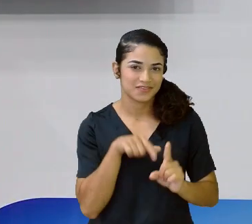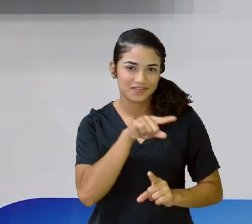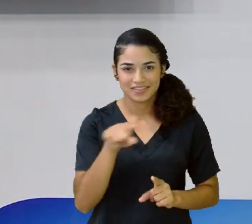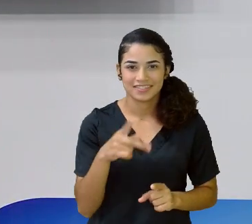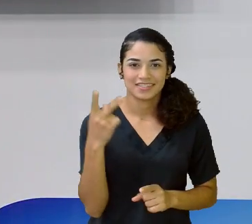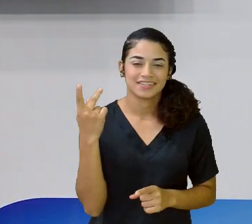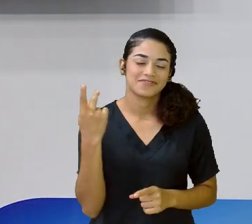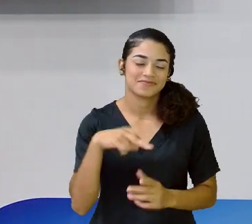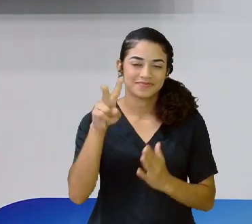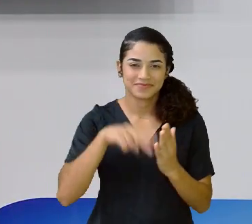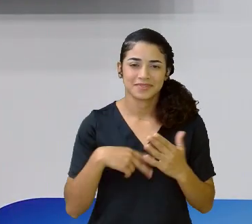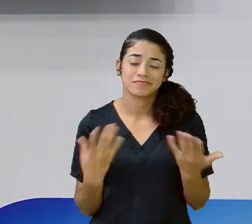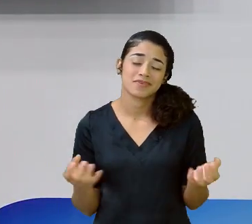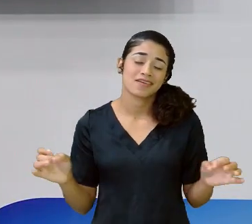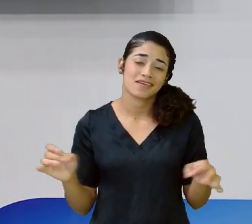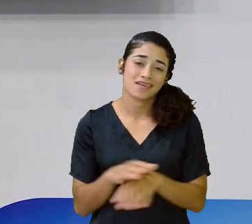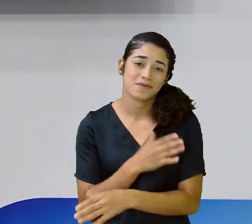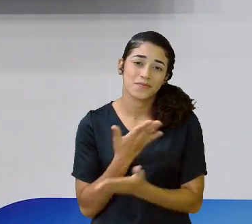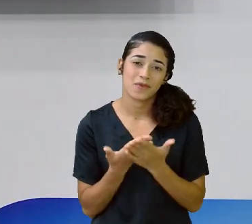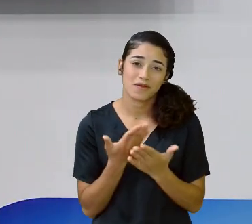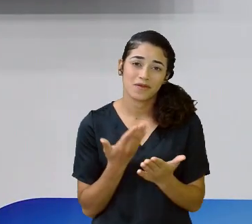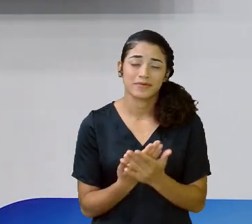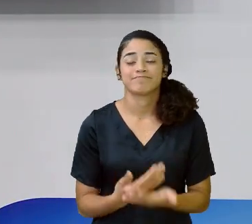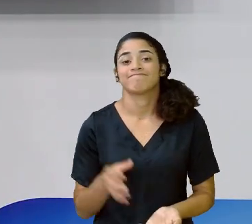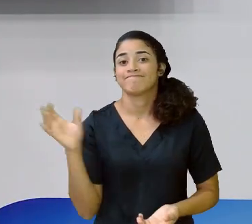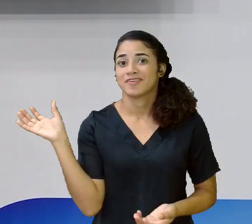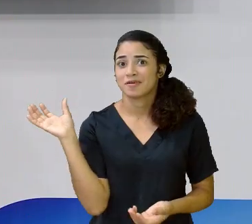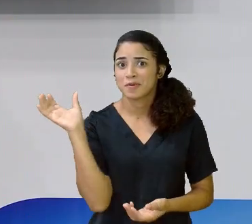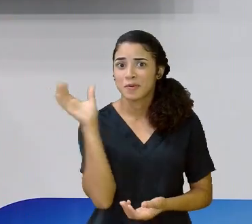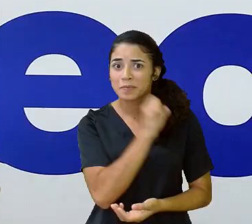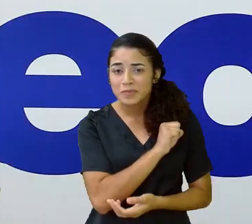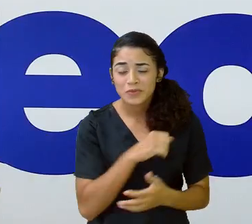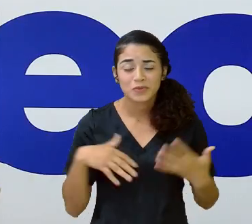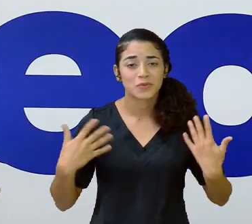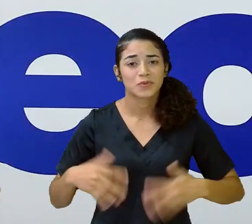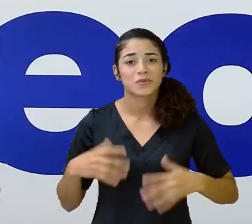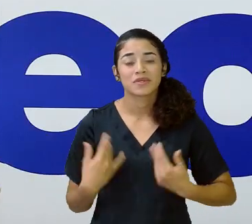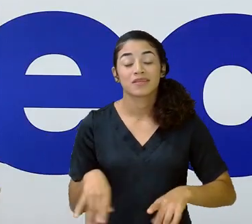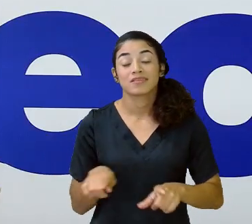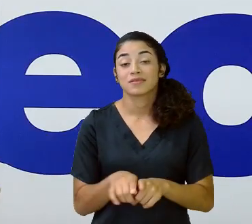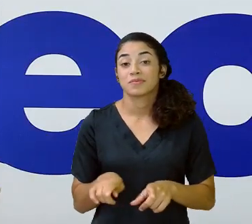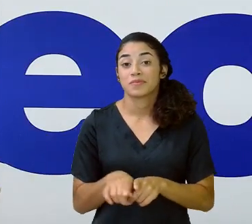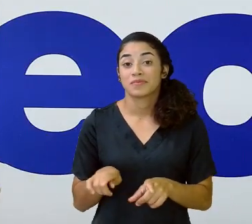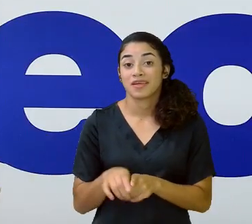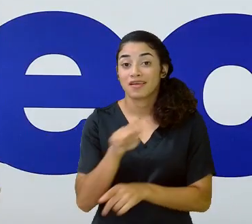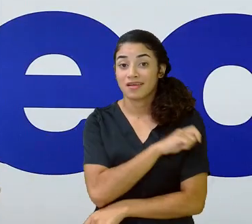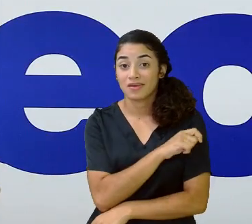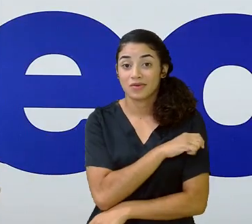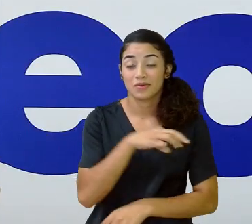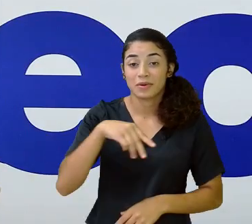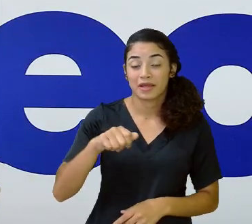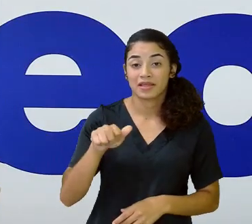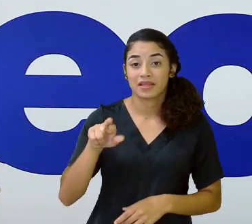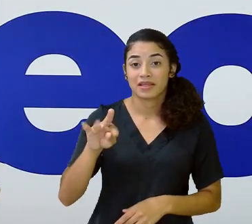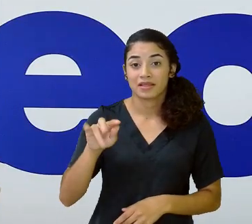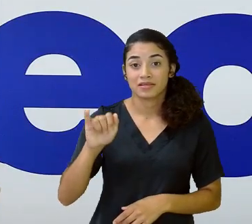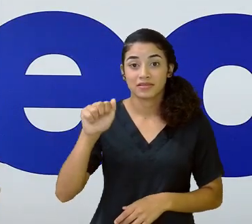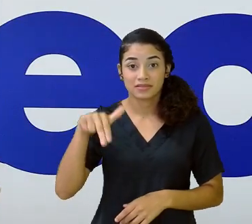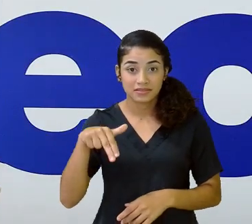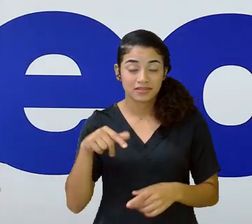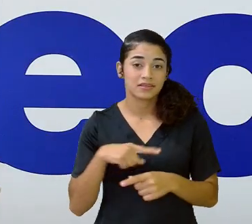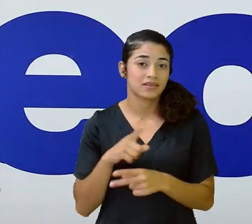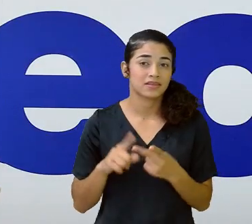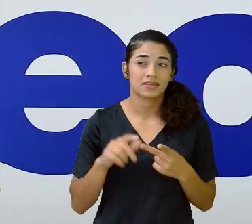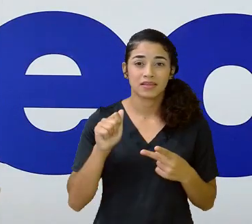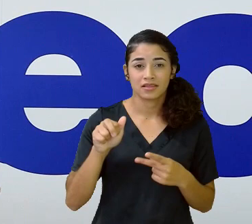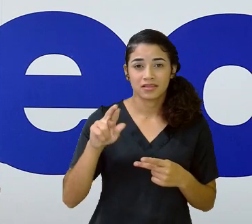infelizmente, a nossa aula acabou hoje, professor Giba. Olha só. Passou rapidão. Inclusive, o Martim participou bastante aqui. Arthur está dizendo que viu